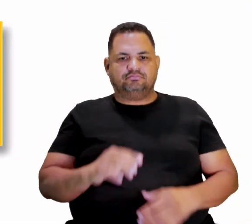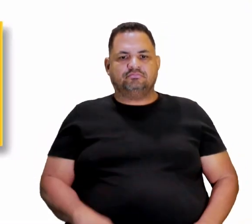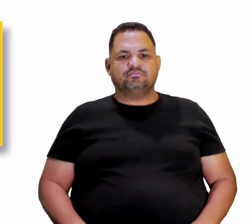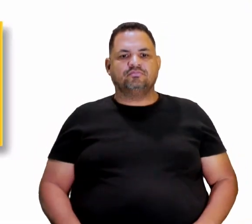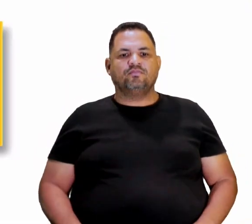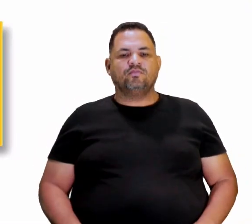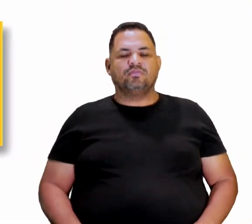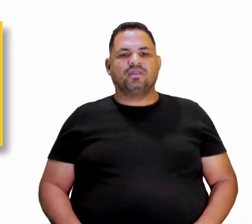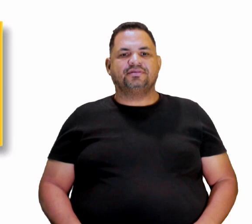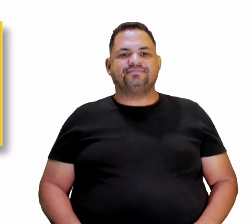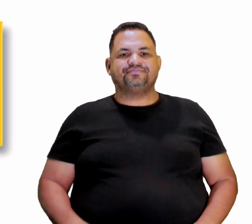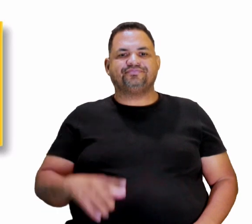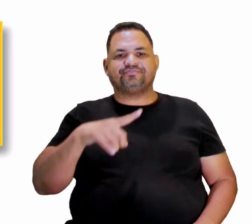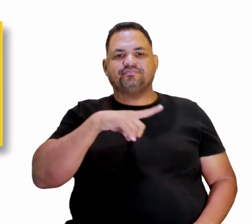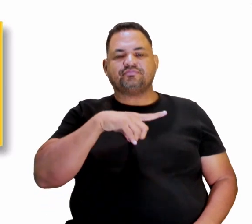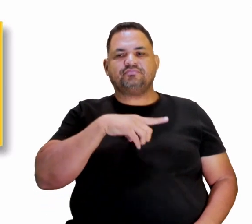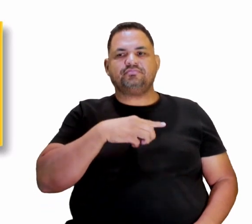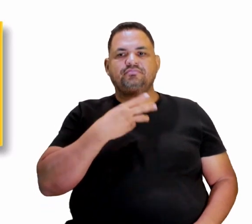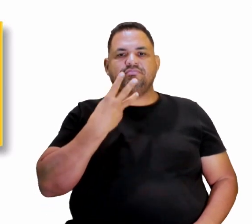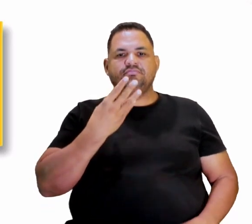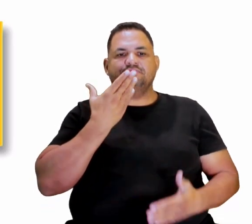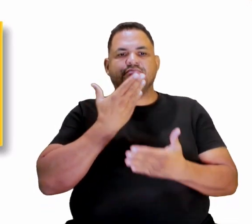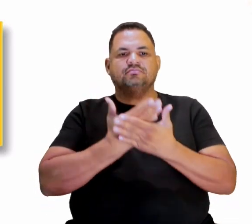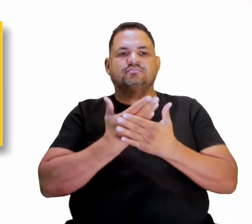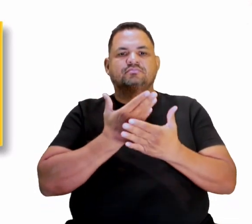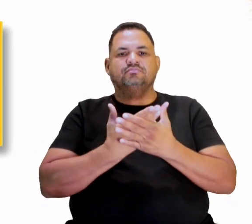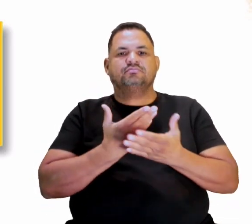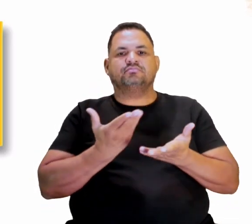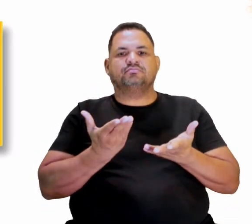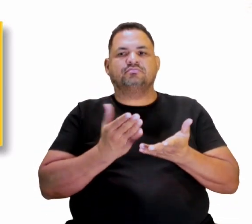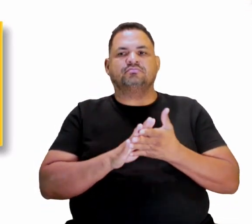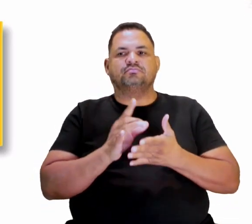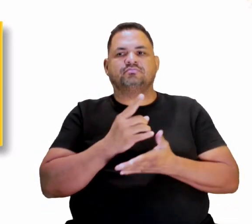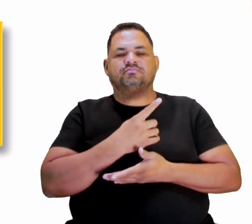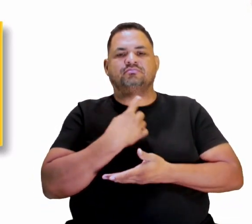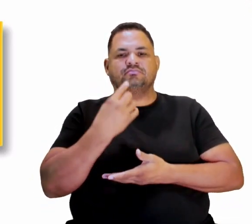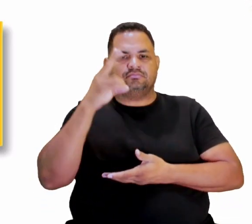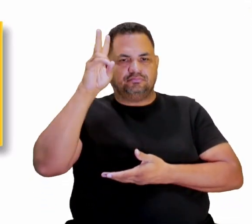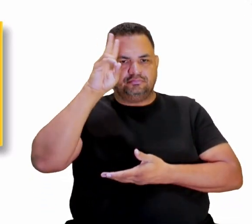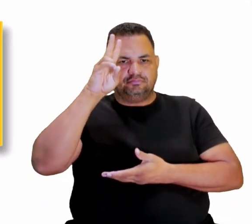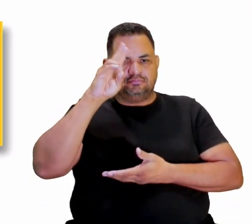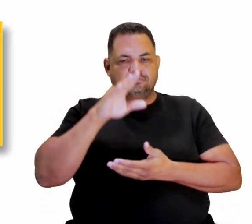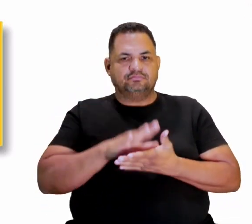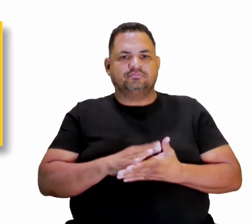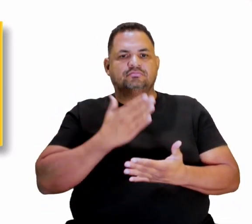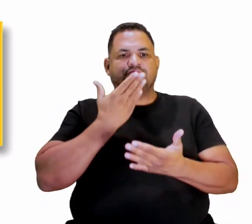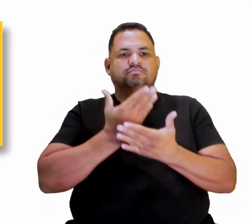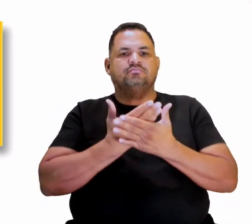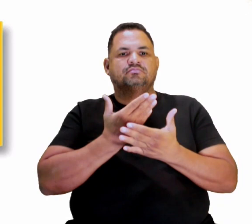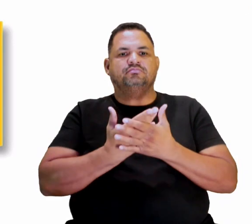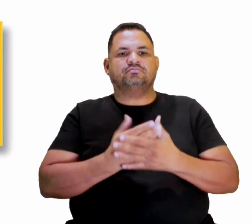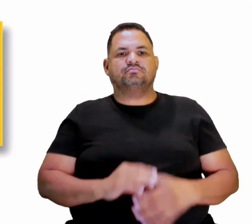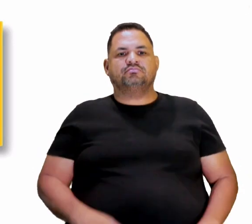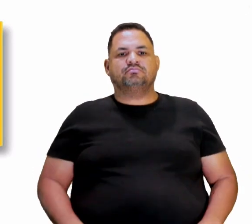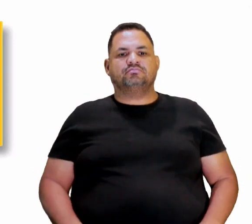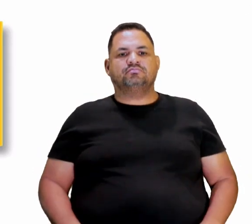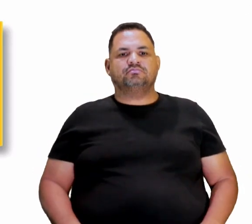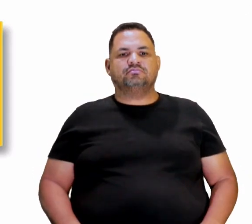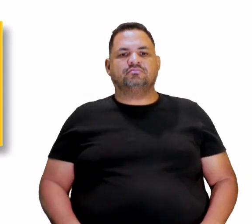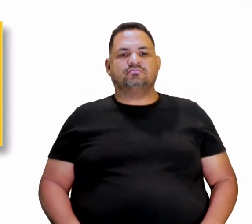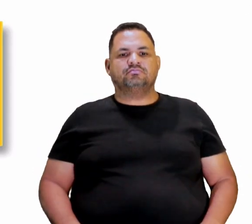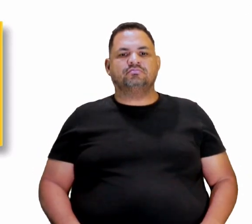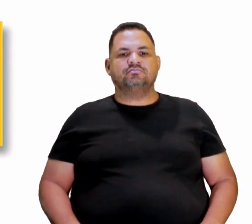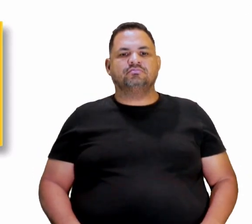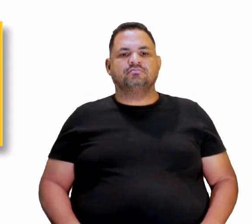certo? Vamos ter aí 3 aulas apenas para a gente relembrar. Então, a aula sobre